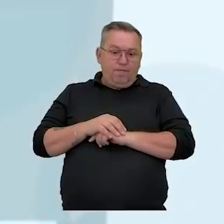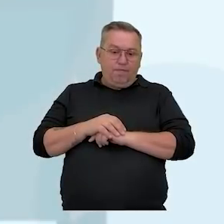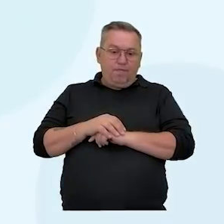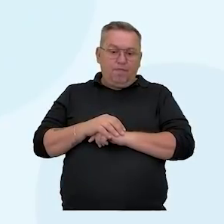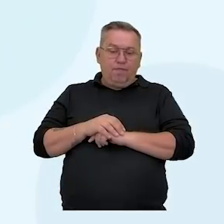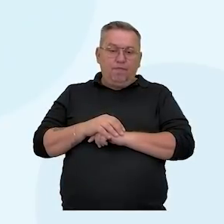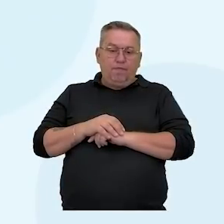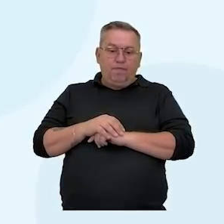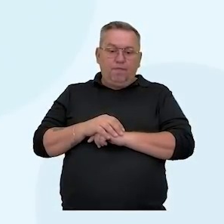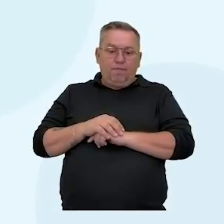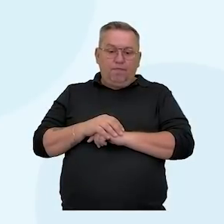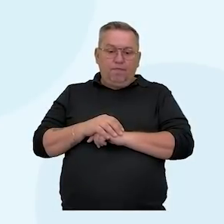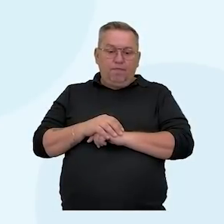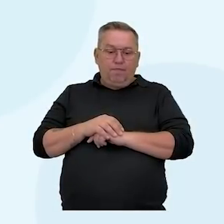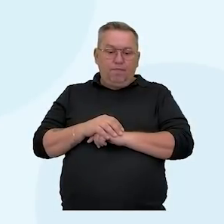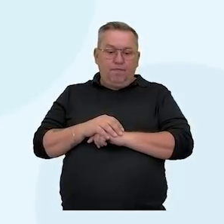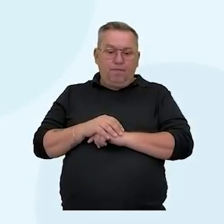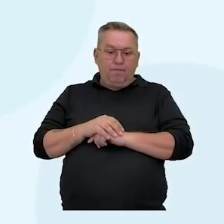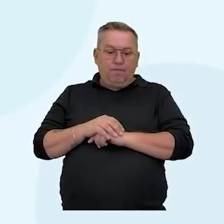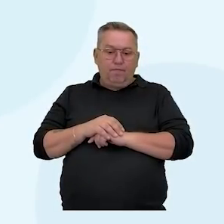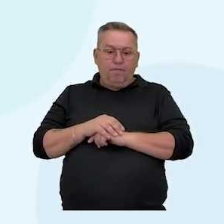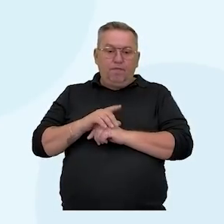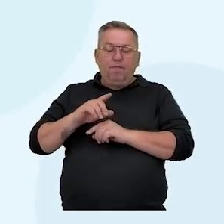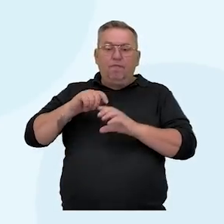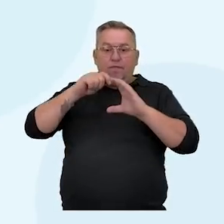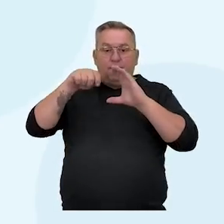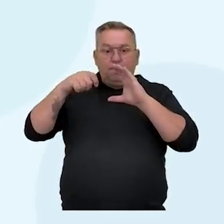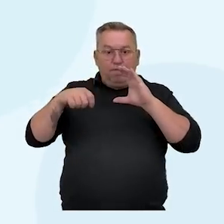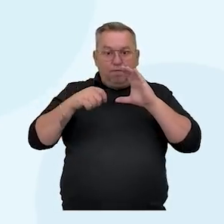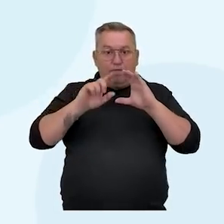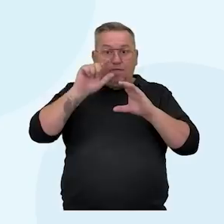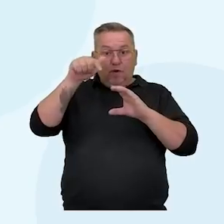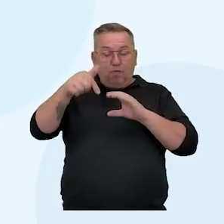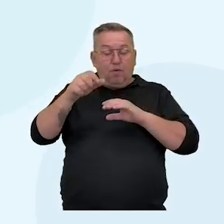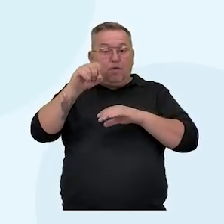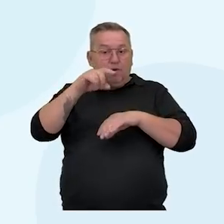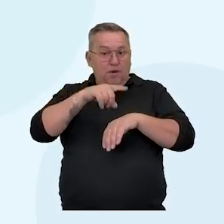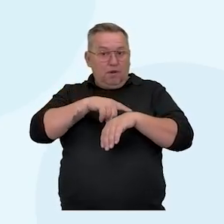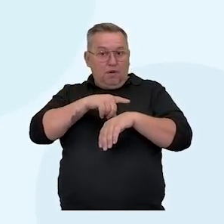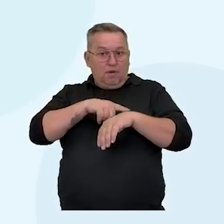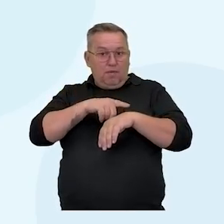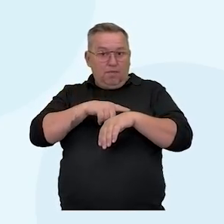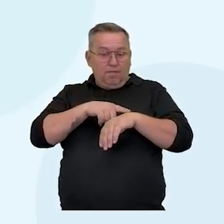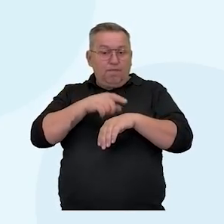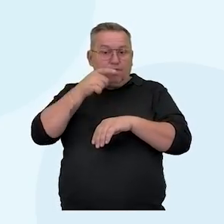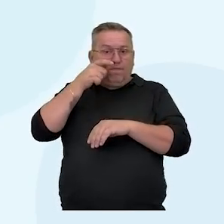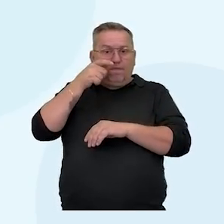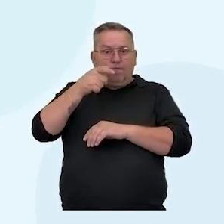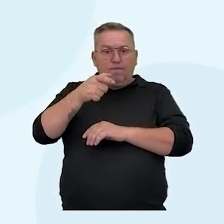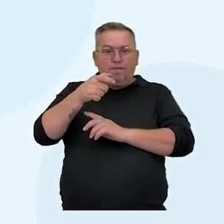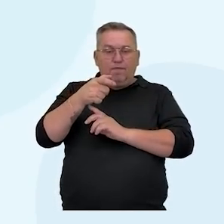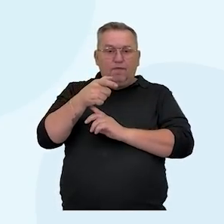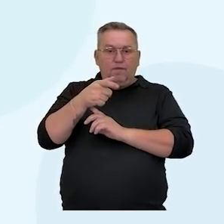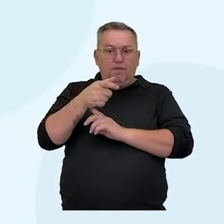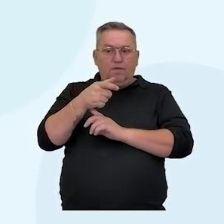com argumentos. A Maiara da Pro Rosana colocou argumento que você usa para, acho